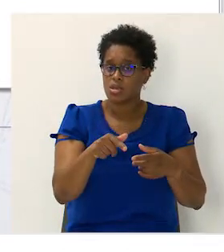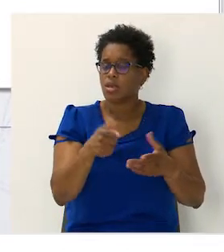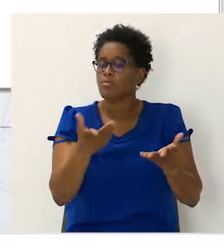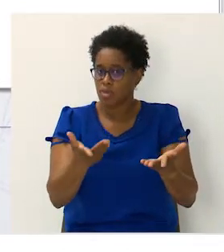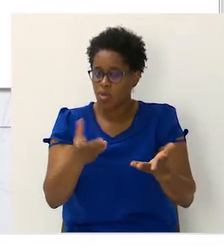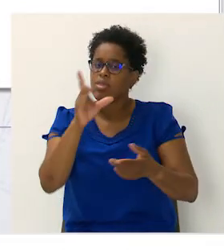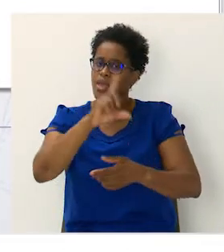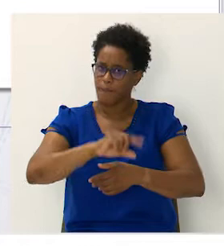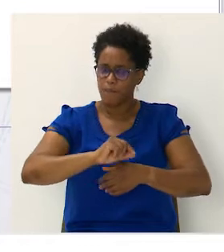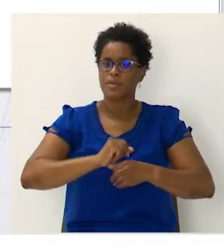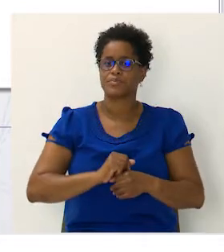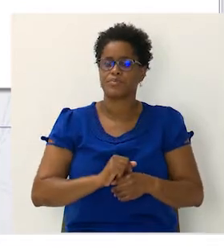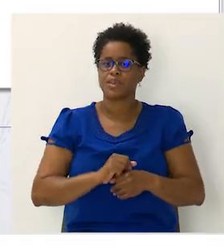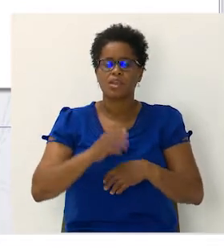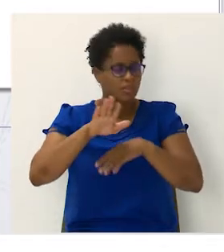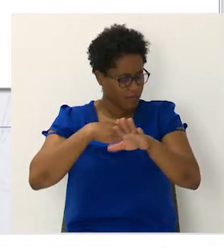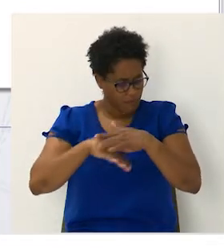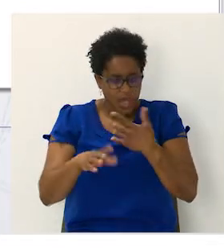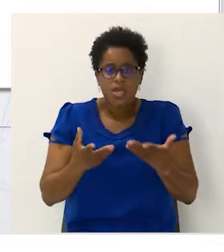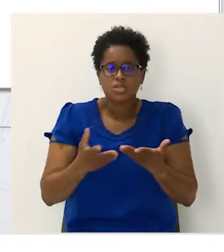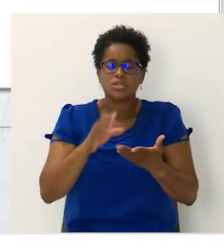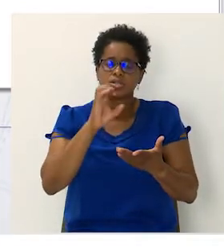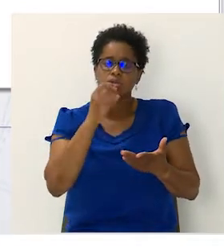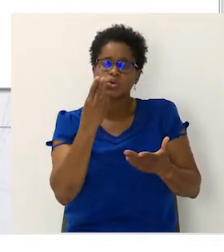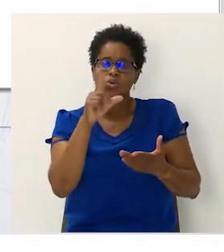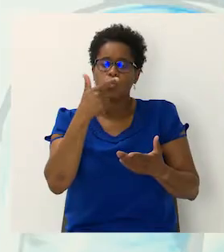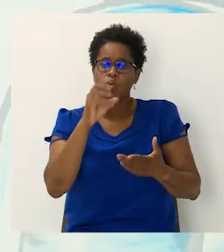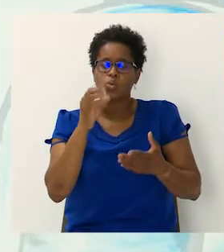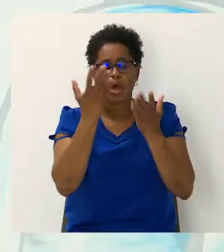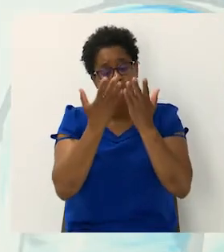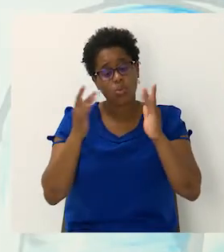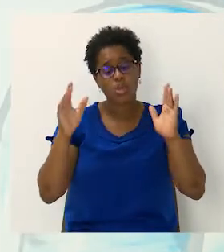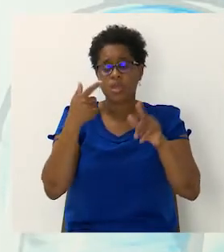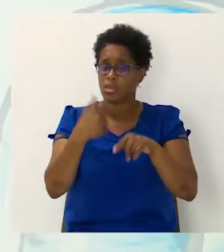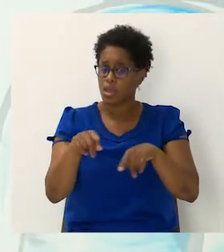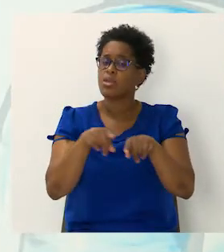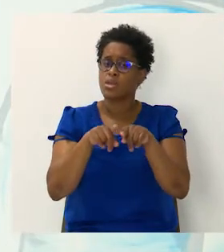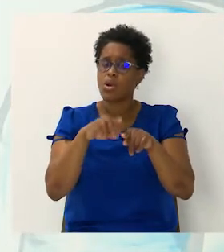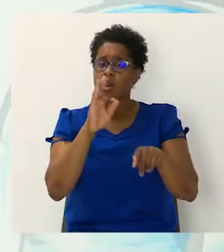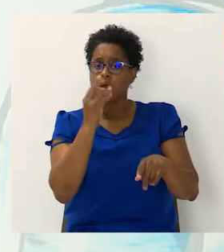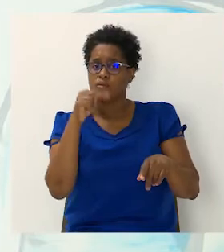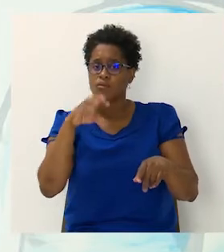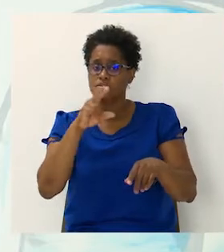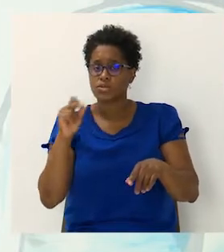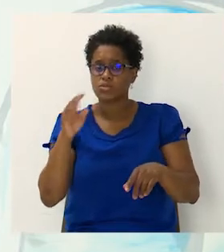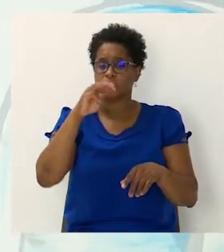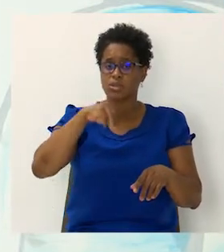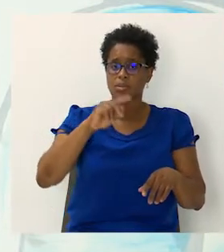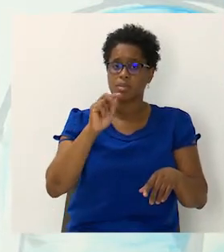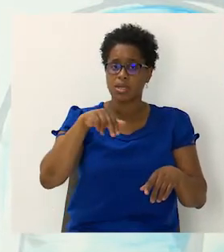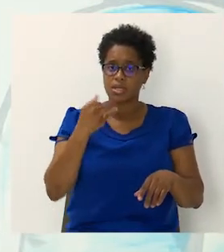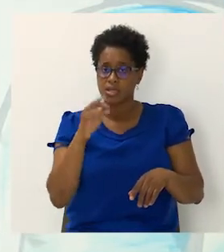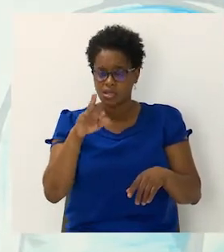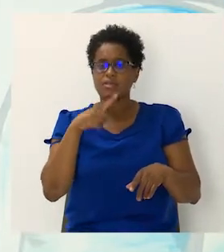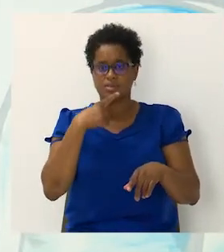era também de fazer culto à natureza. Tem a mesma função com menir.